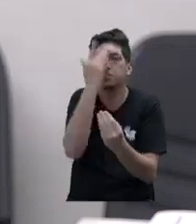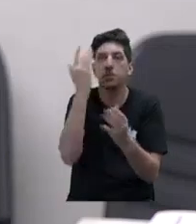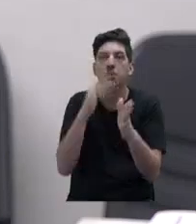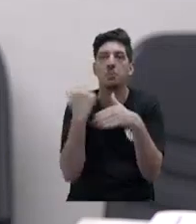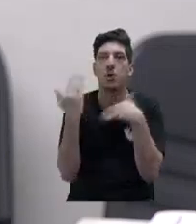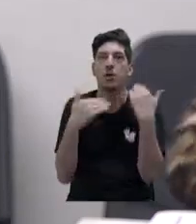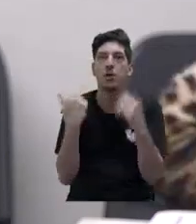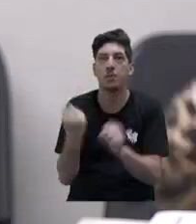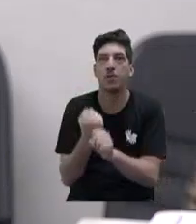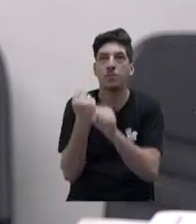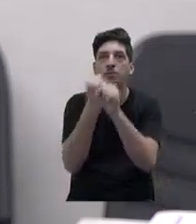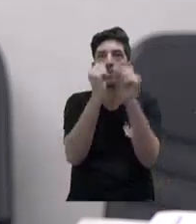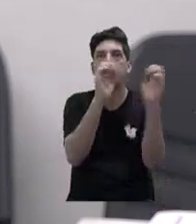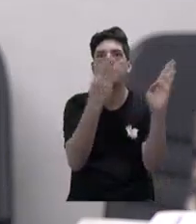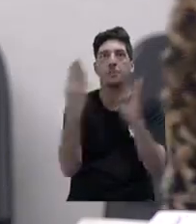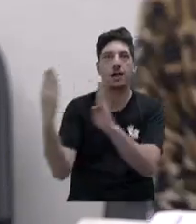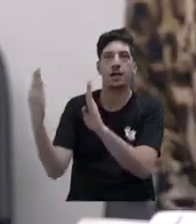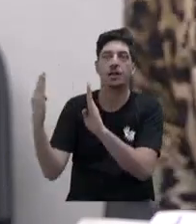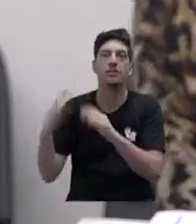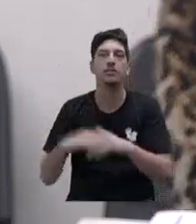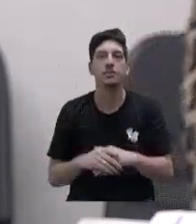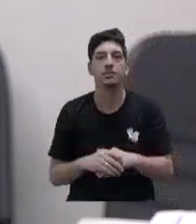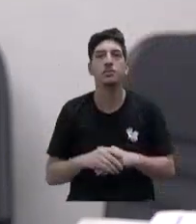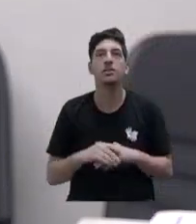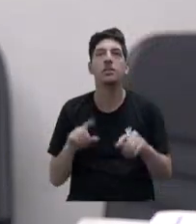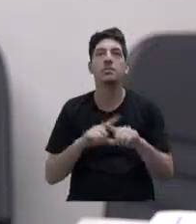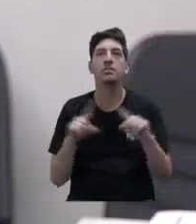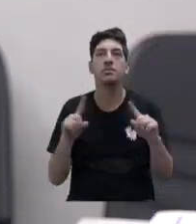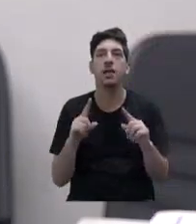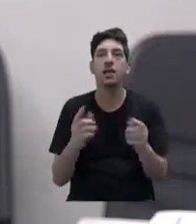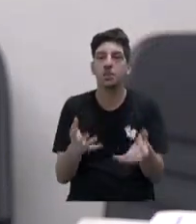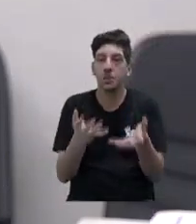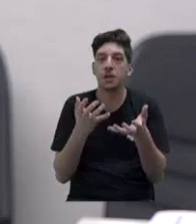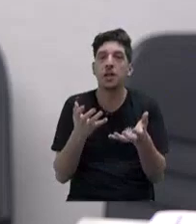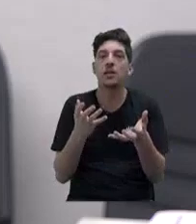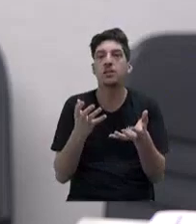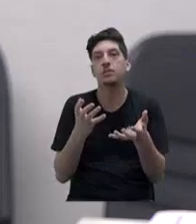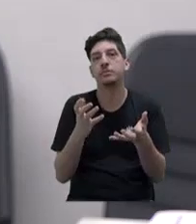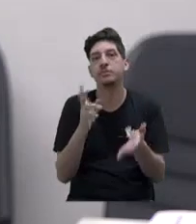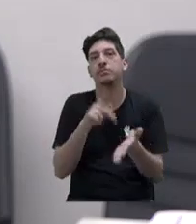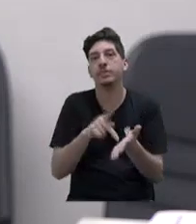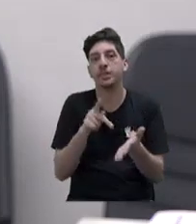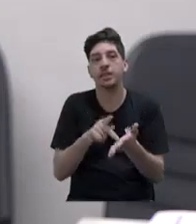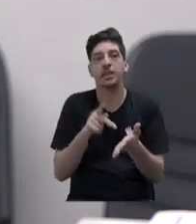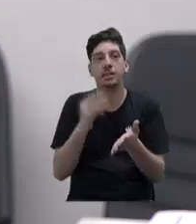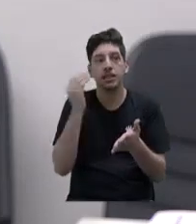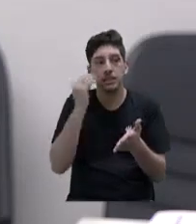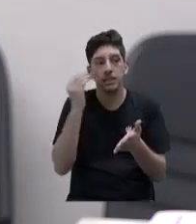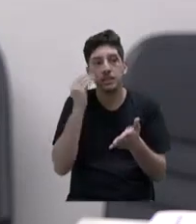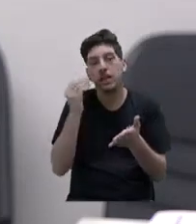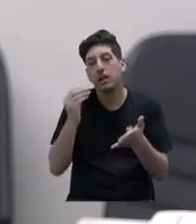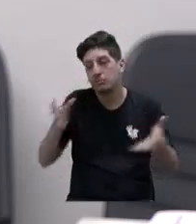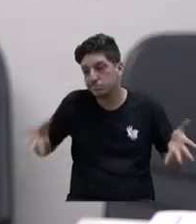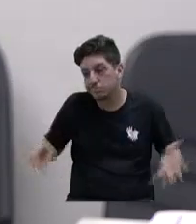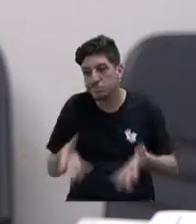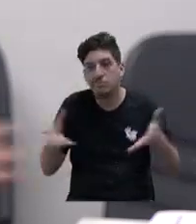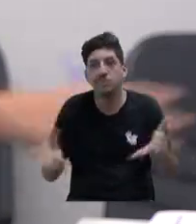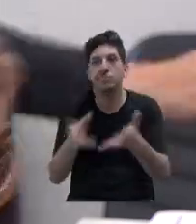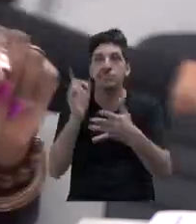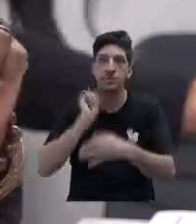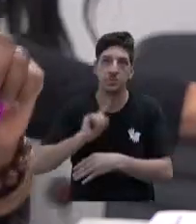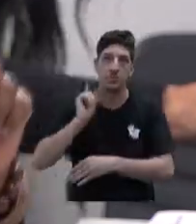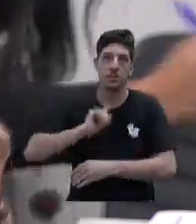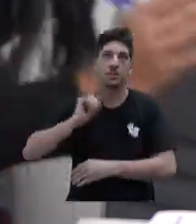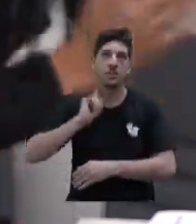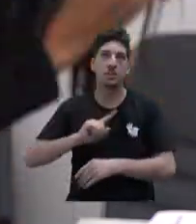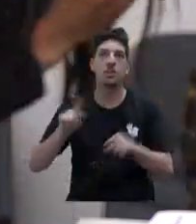palácio, mas eu gostaria que, de fato, a gente conseguisse movimentar o Estado de Minas Gerais,